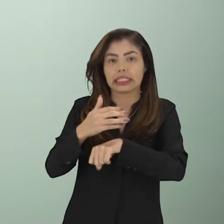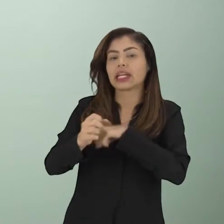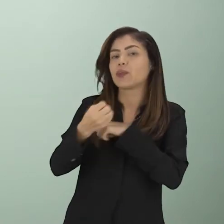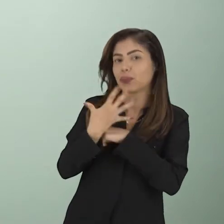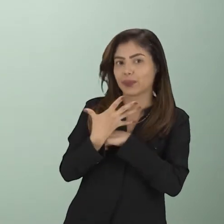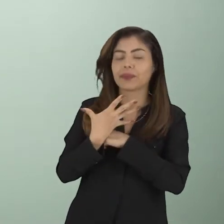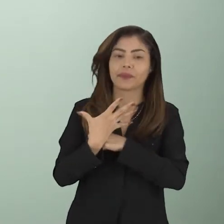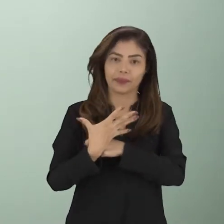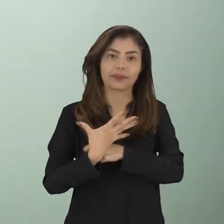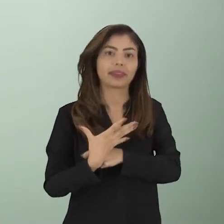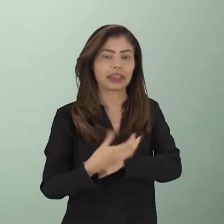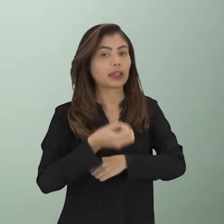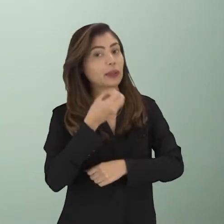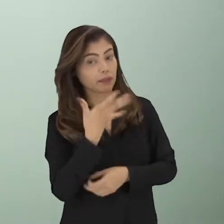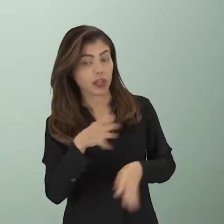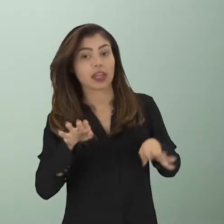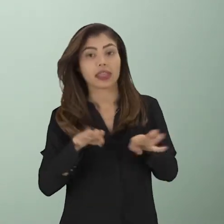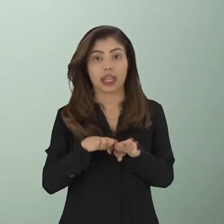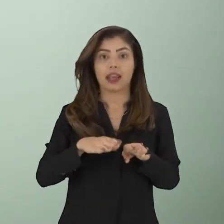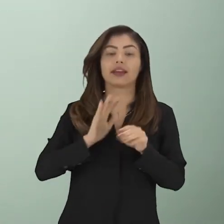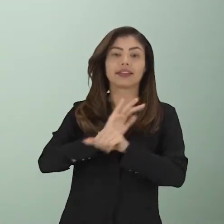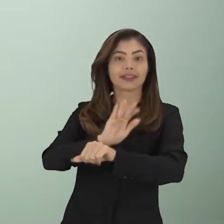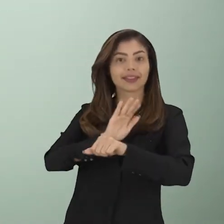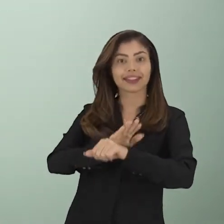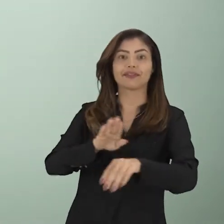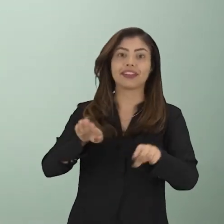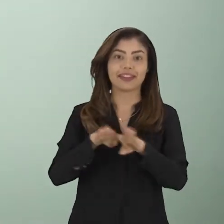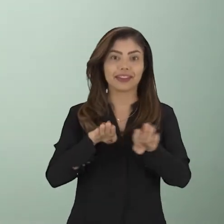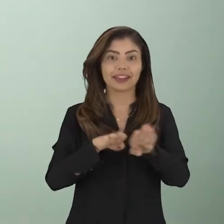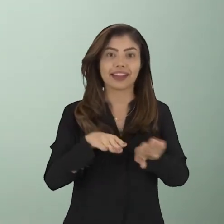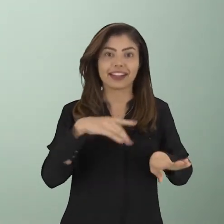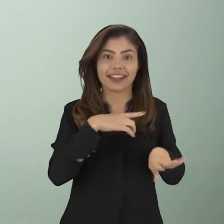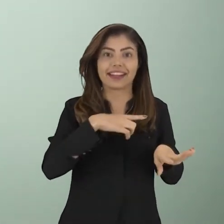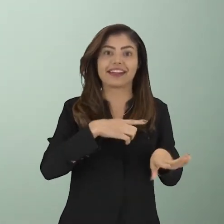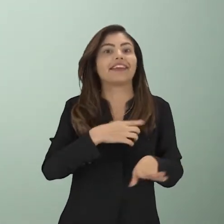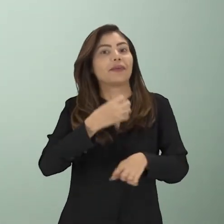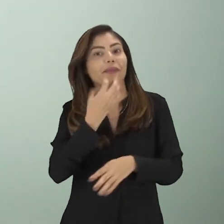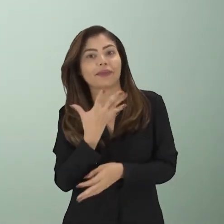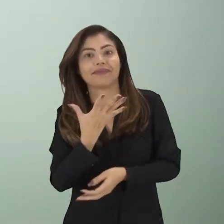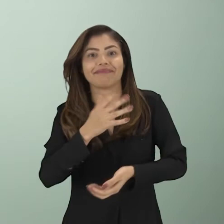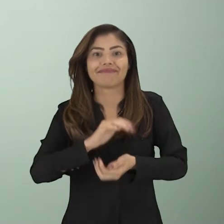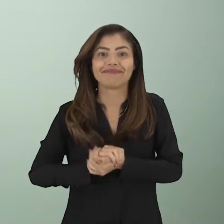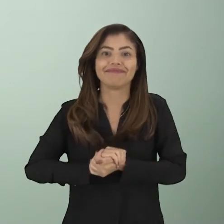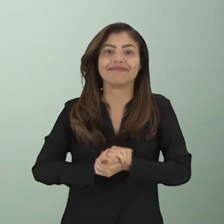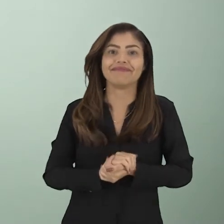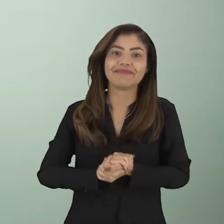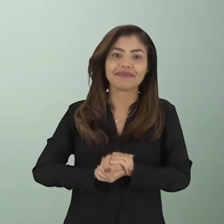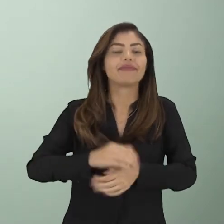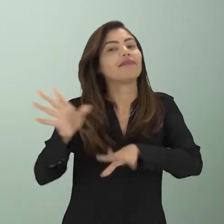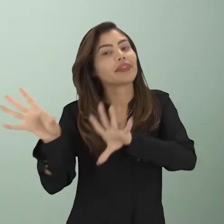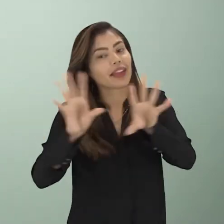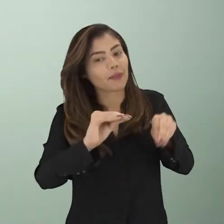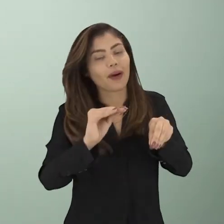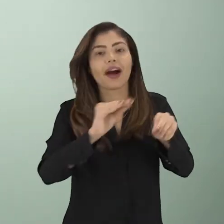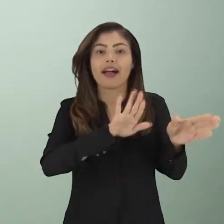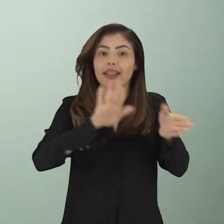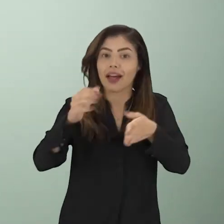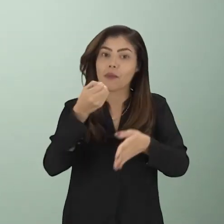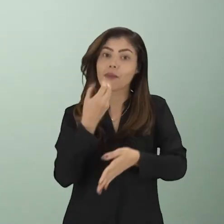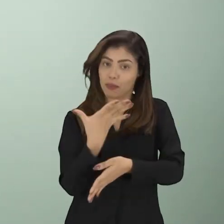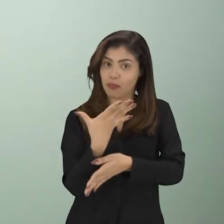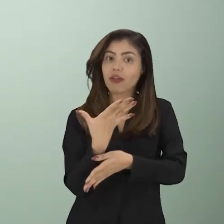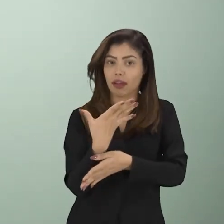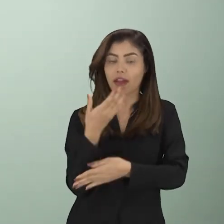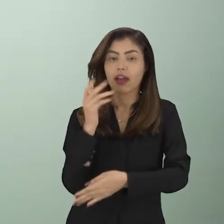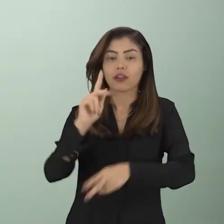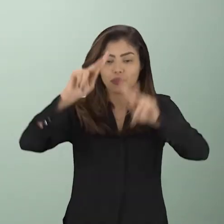práticas boas, né, do bem, da solidariedade, talentos artísticos em evidência. Então, teria trazido muito lado bom